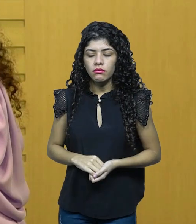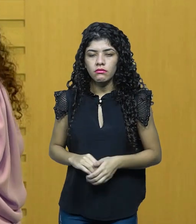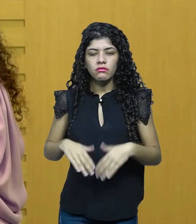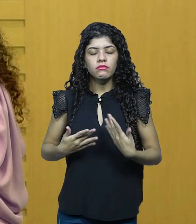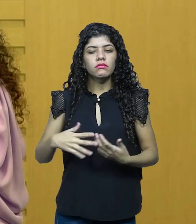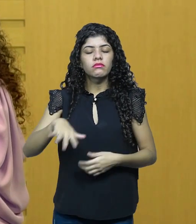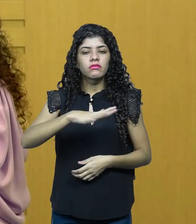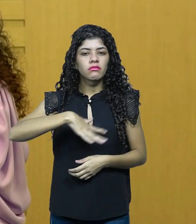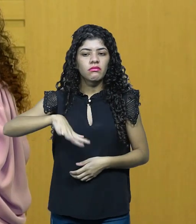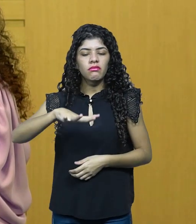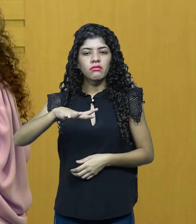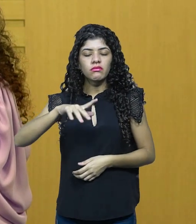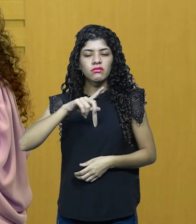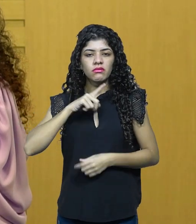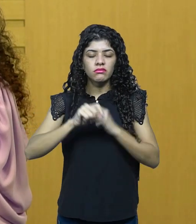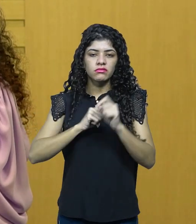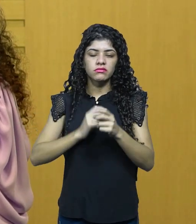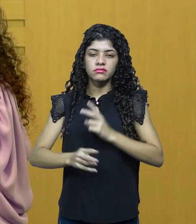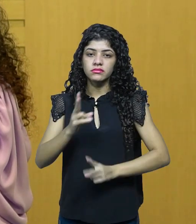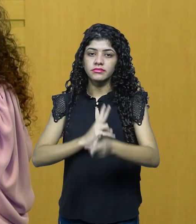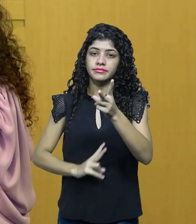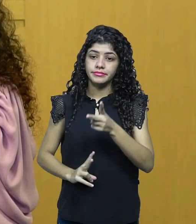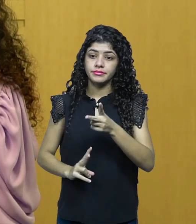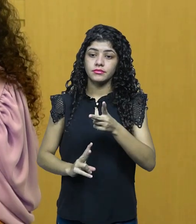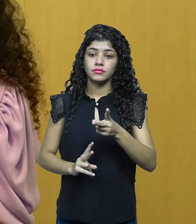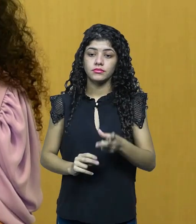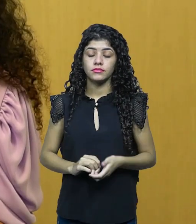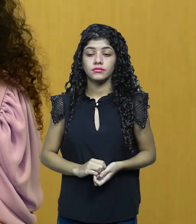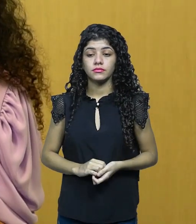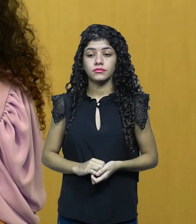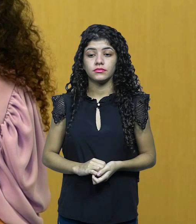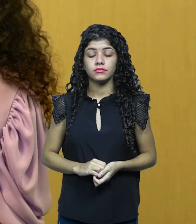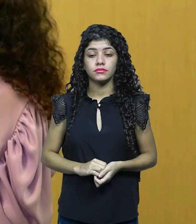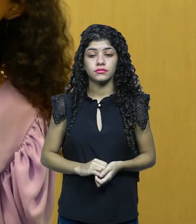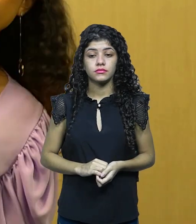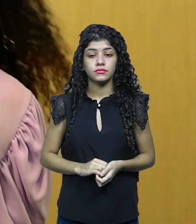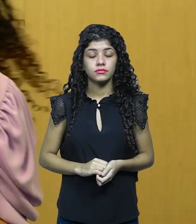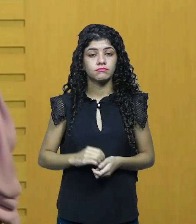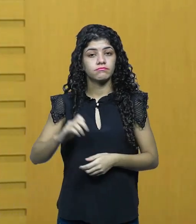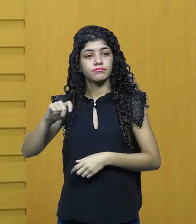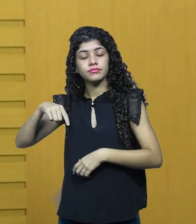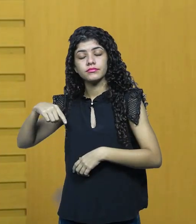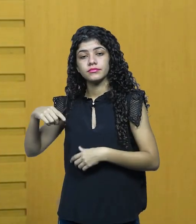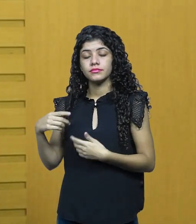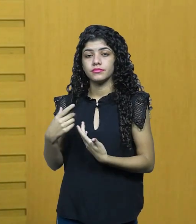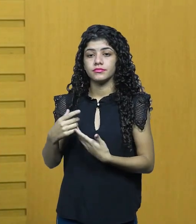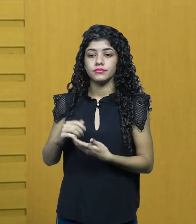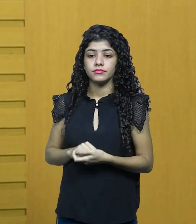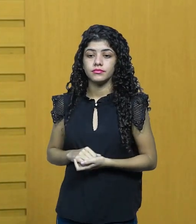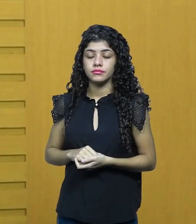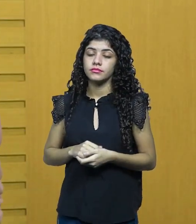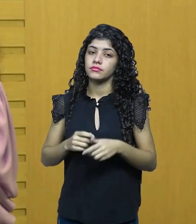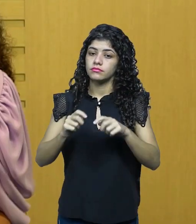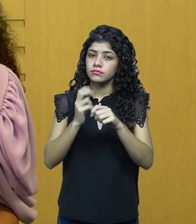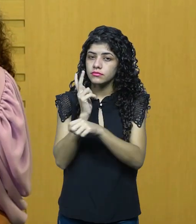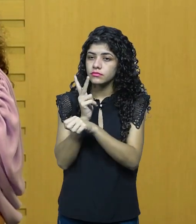Então, o ambiente, ele sempre vai ser, no caso desse exemplo do estúdio, ele vai ser externo, mesmo que seja